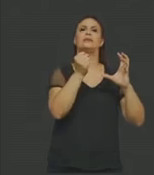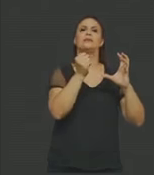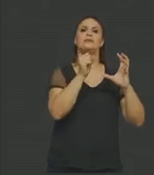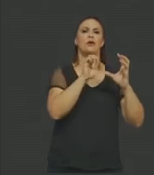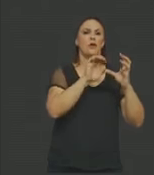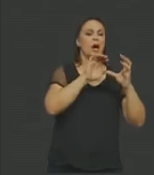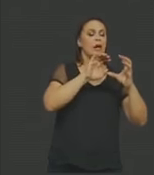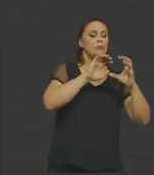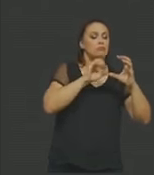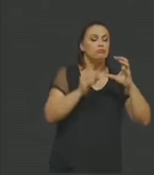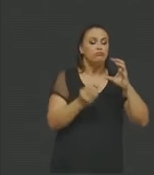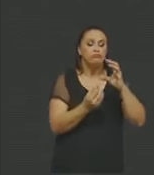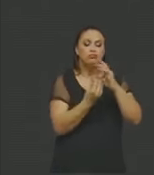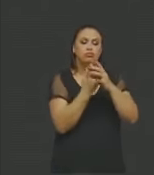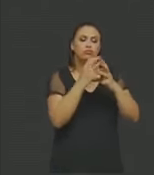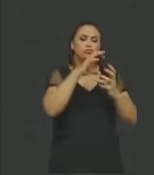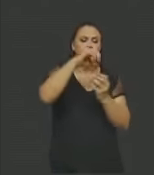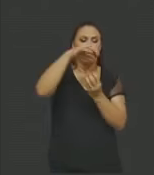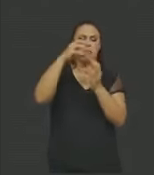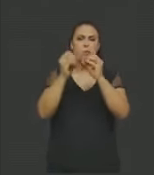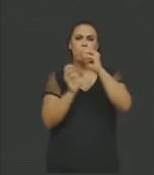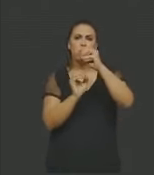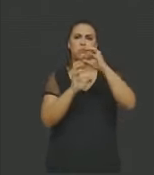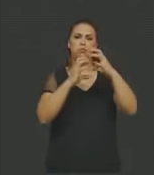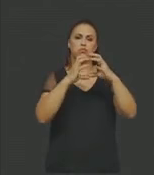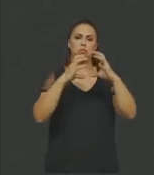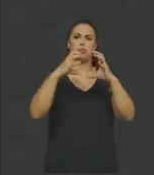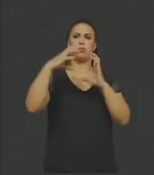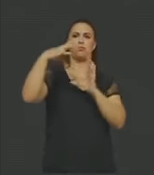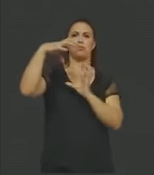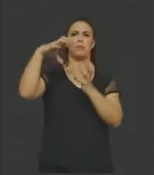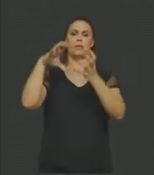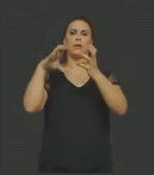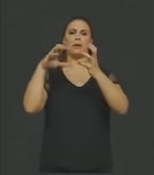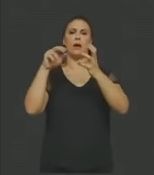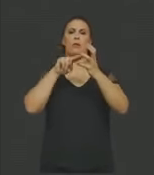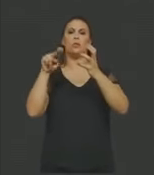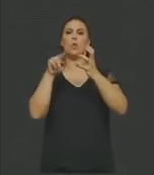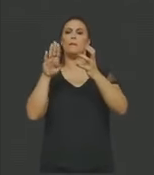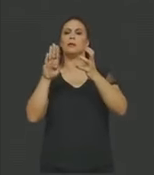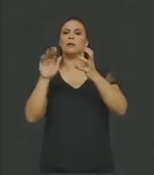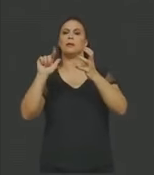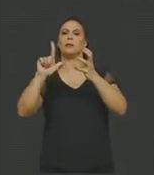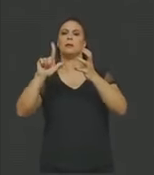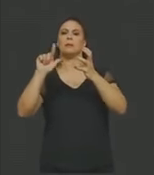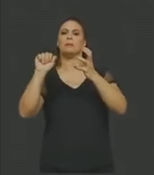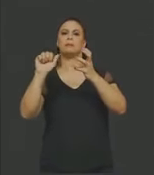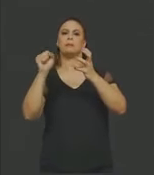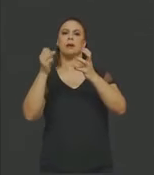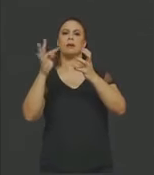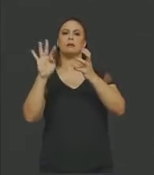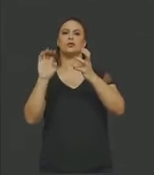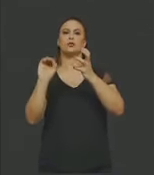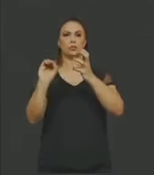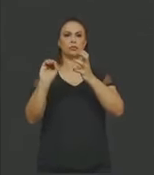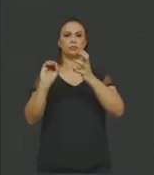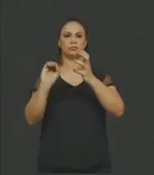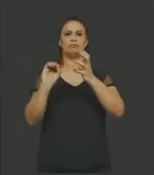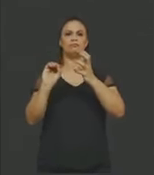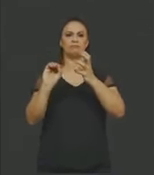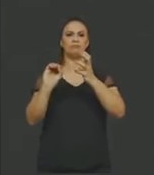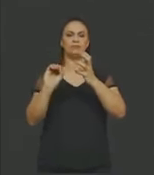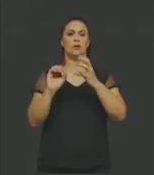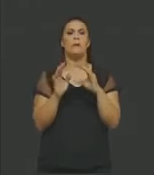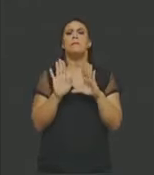chamamos de blástula, igual eu falei com vocês. O volume, ele vai permanecer constante, então ele não vai alterar